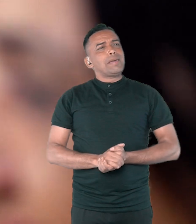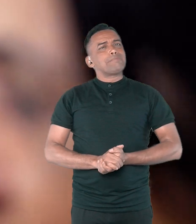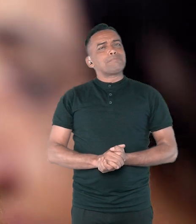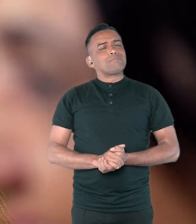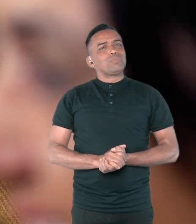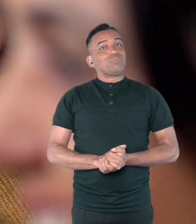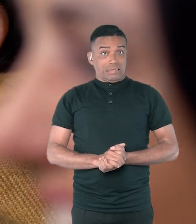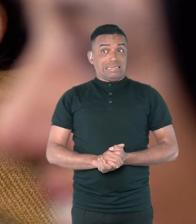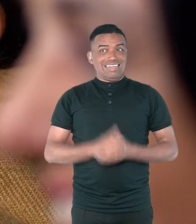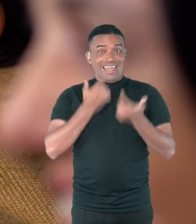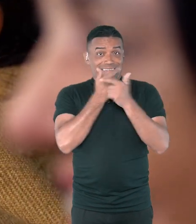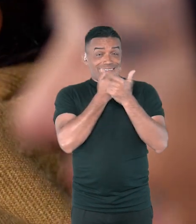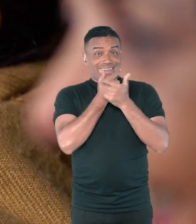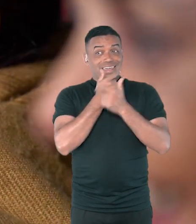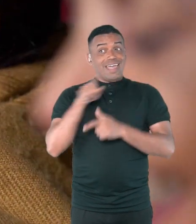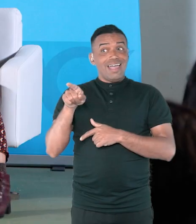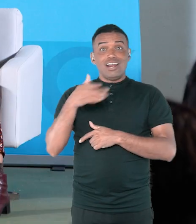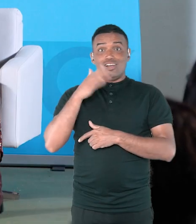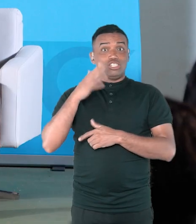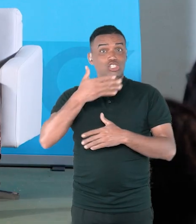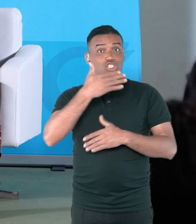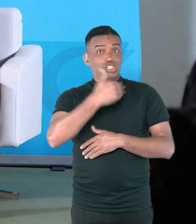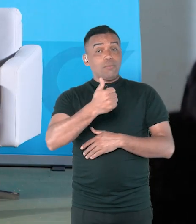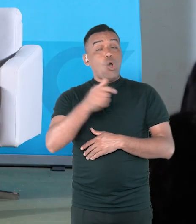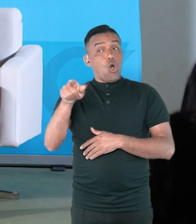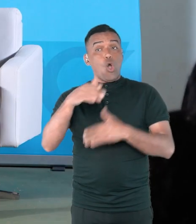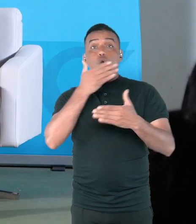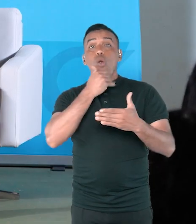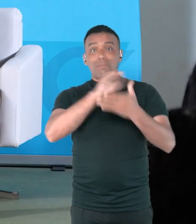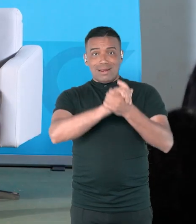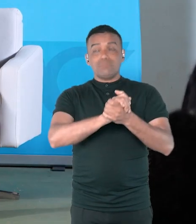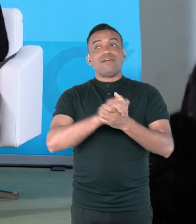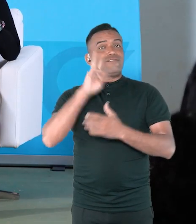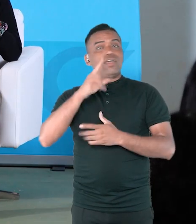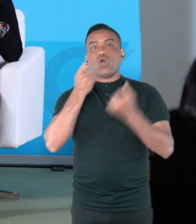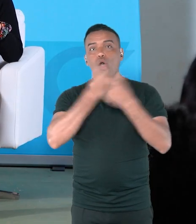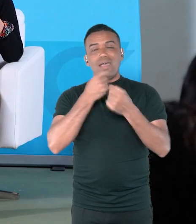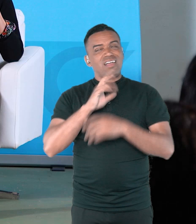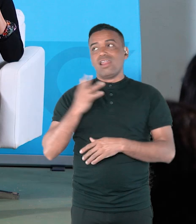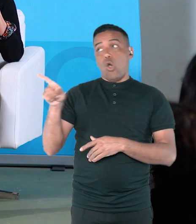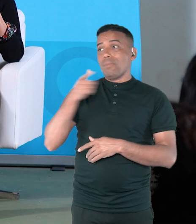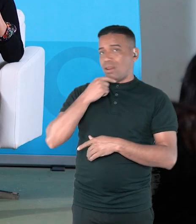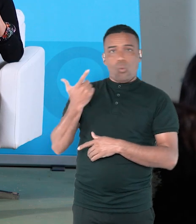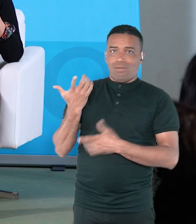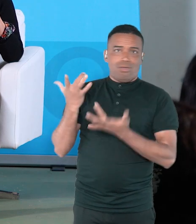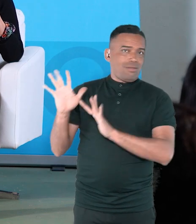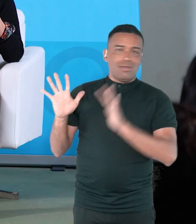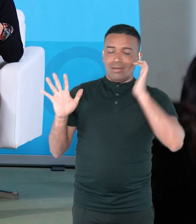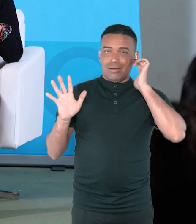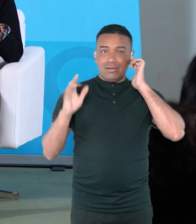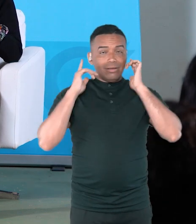Uma espectadora ri da fala de Denise. Ela chamou ele para ver aquela comédia. Ele não queria